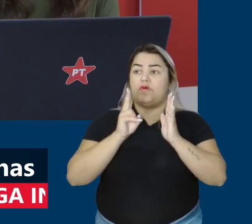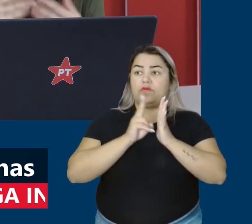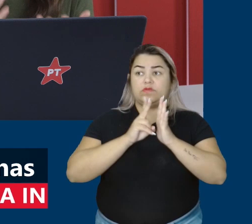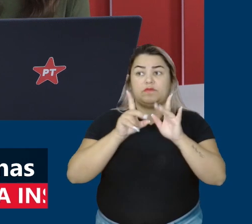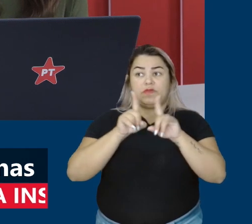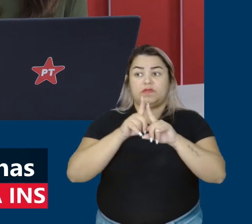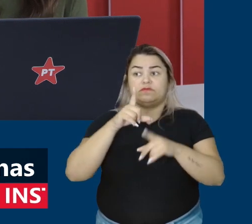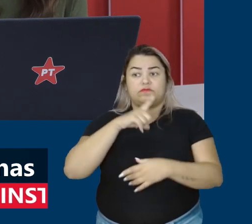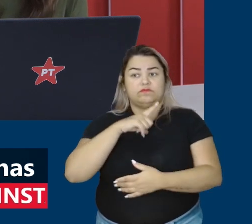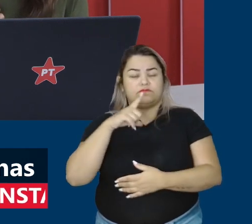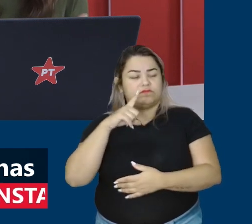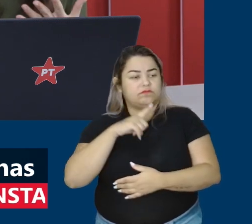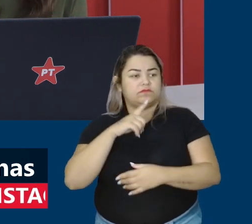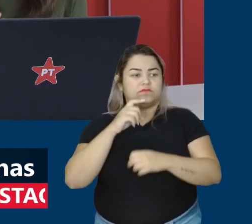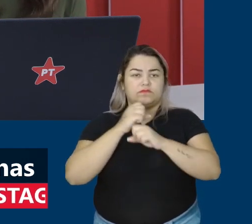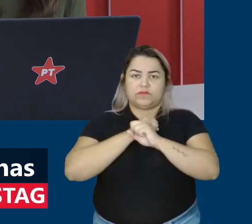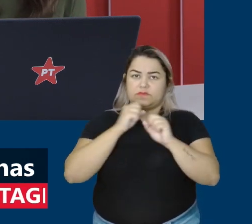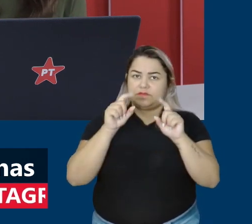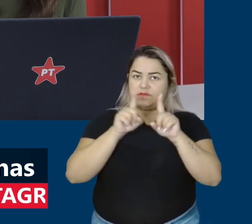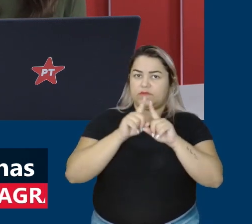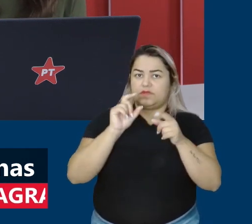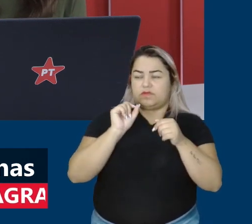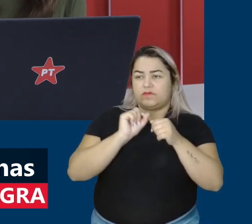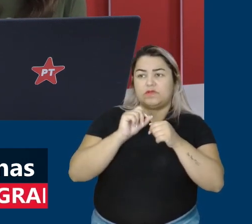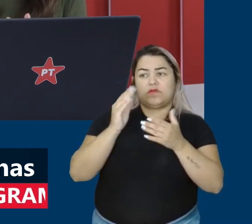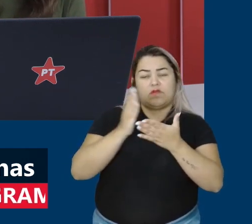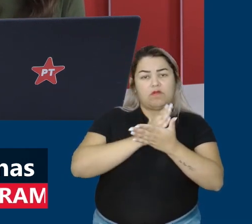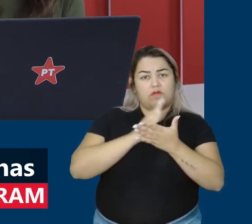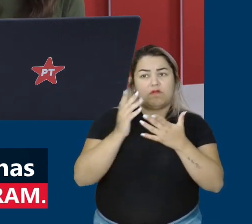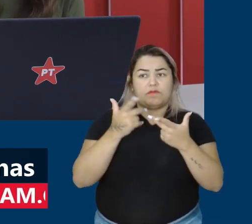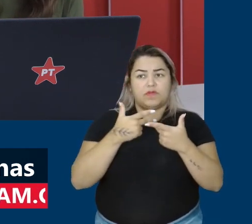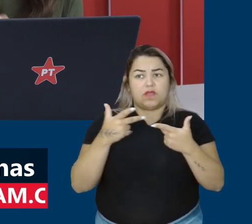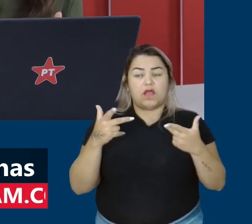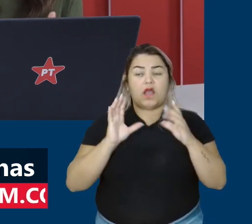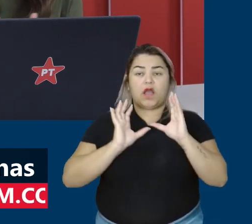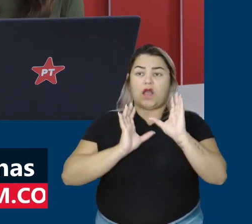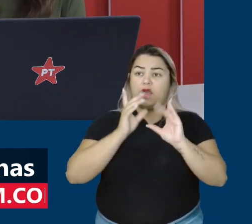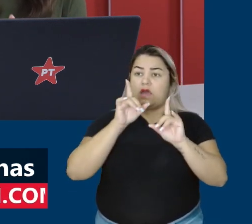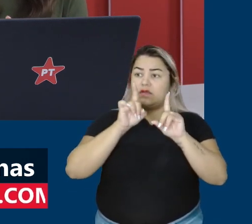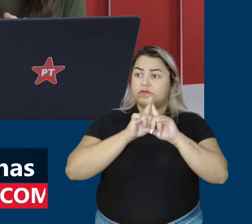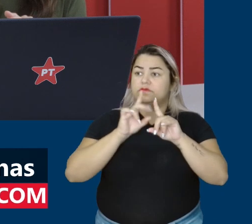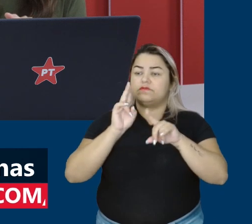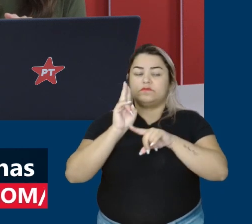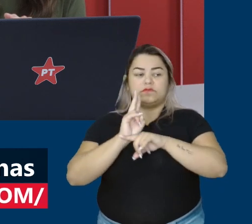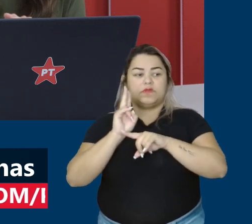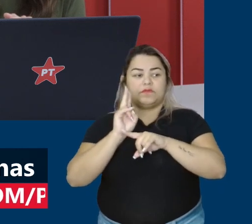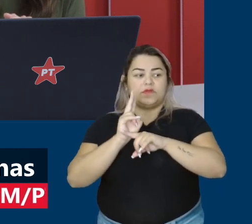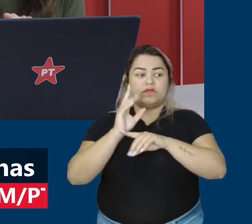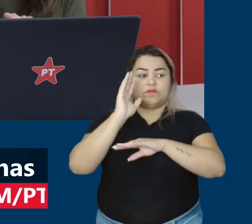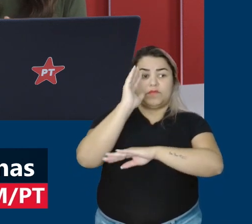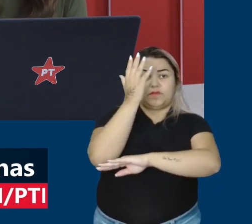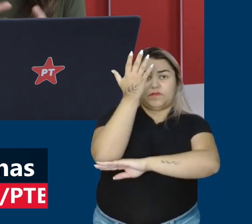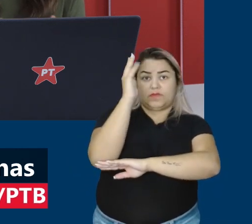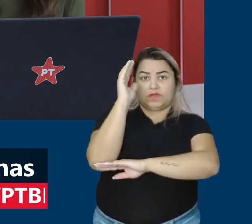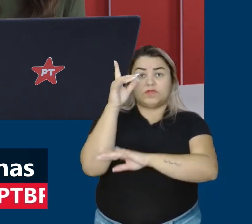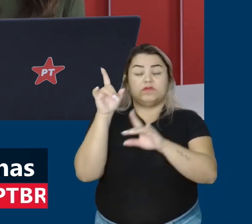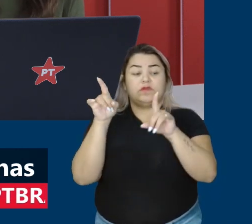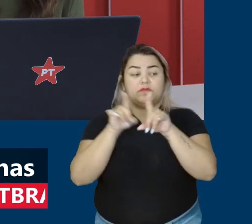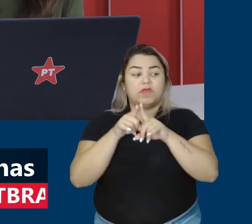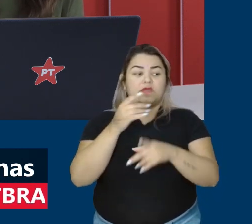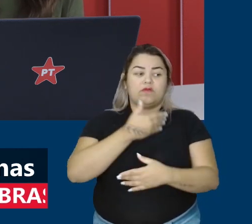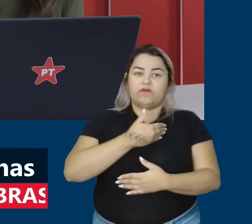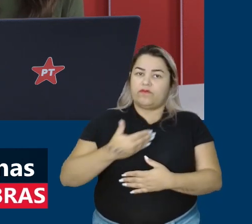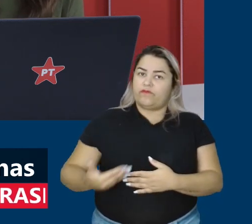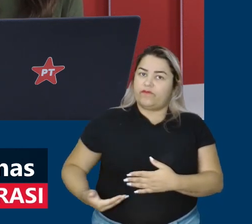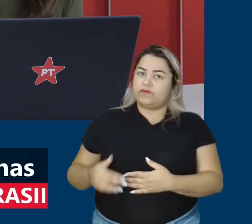que têm capacidade ainda da gente fazer alguma coisa em relação ao clima, né, e em preservação do meio ambiente também. E o governo